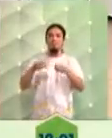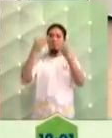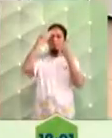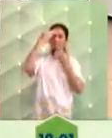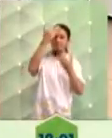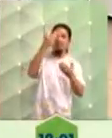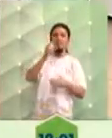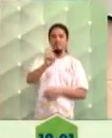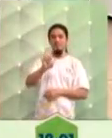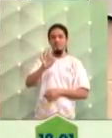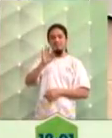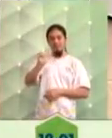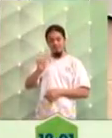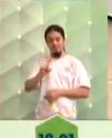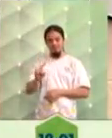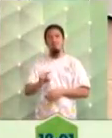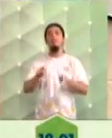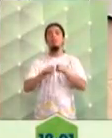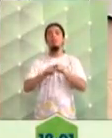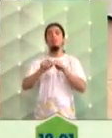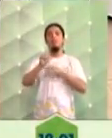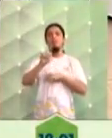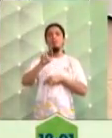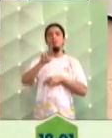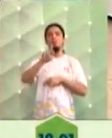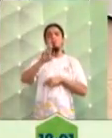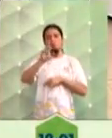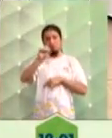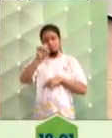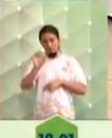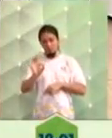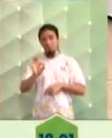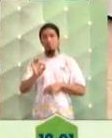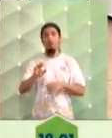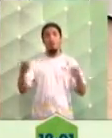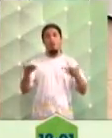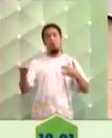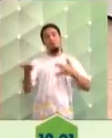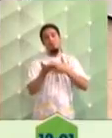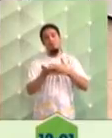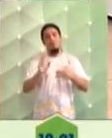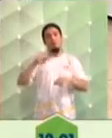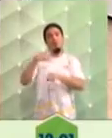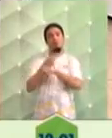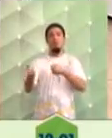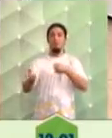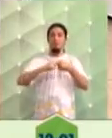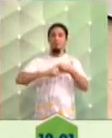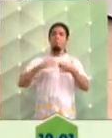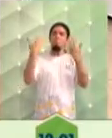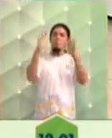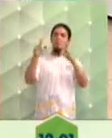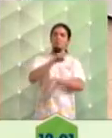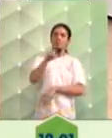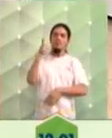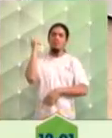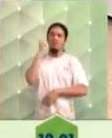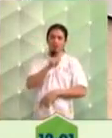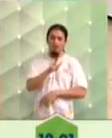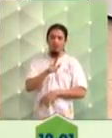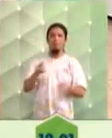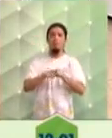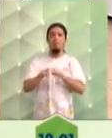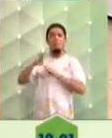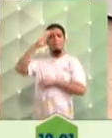obrigada, Augusto. Muito obrigado. Muito obrigada a todos que estão aqui. A gente vai para o intervalo e volta já já. Parabéns aos ganhadores, mas principalmente parabéns